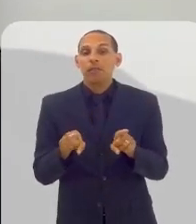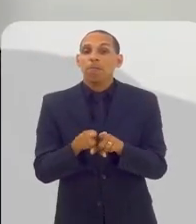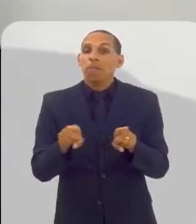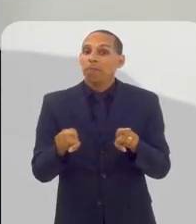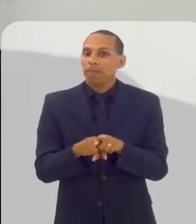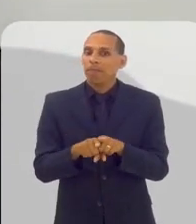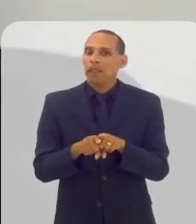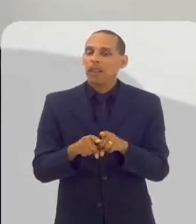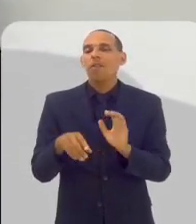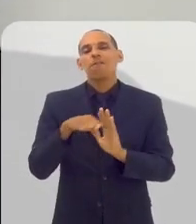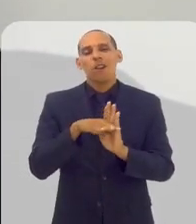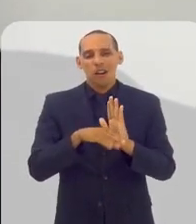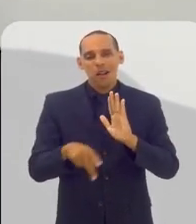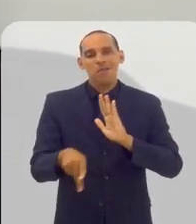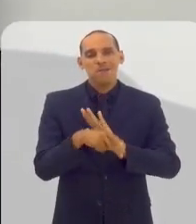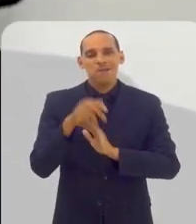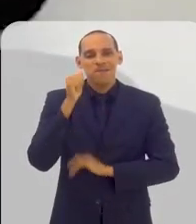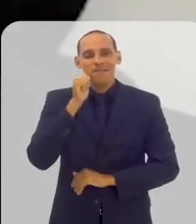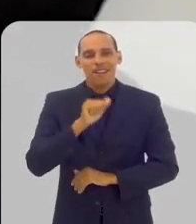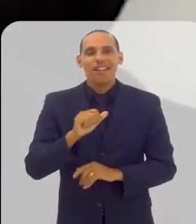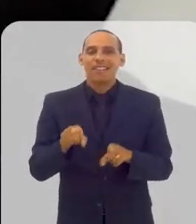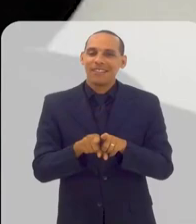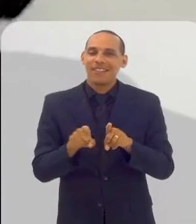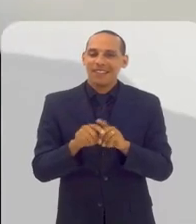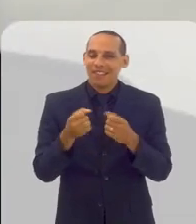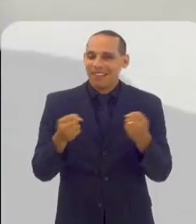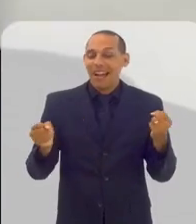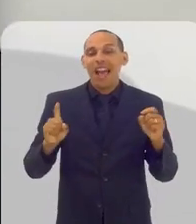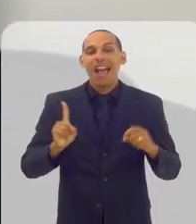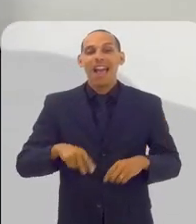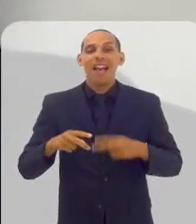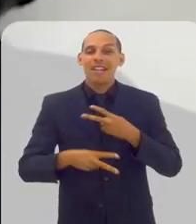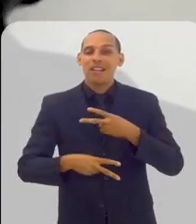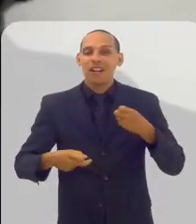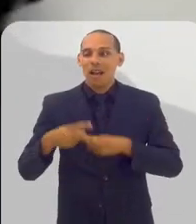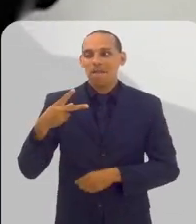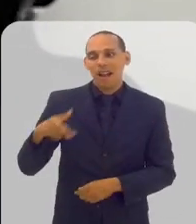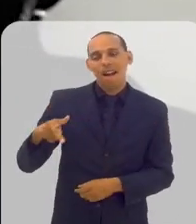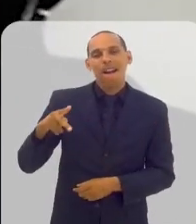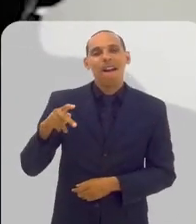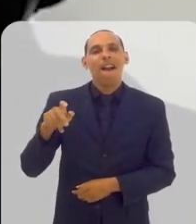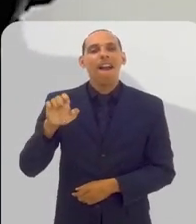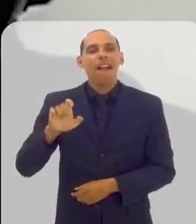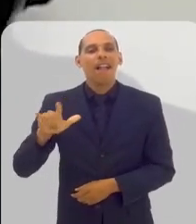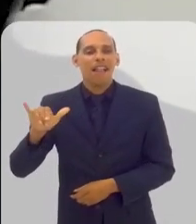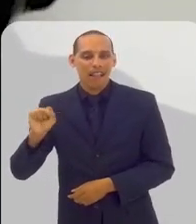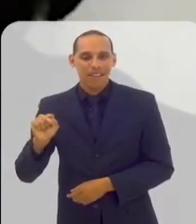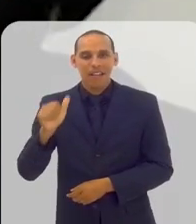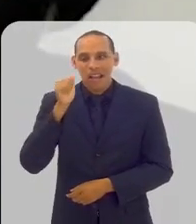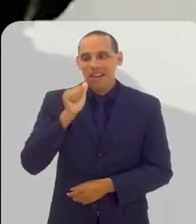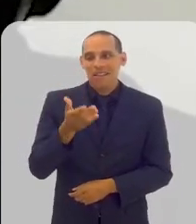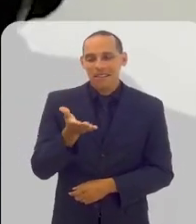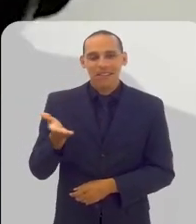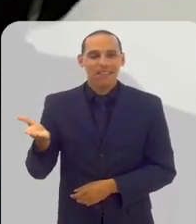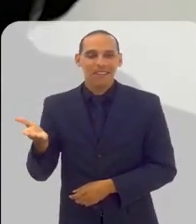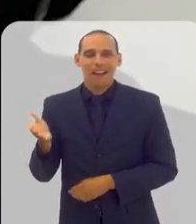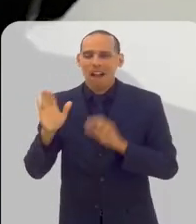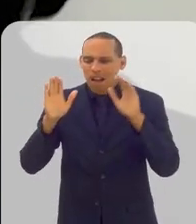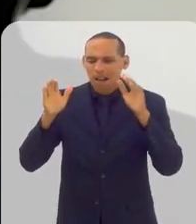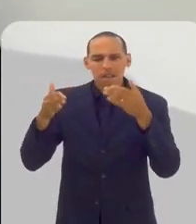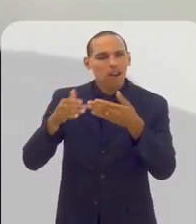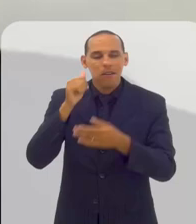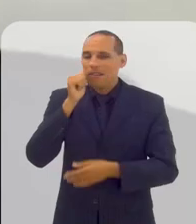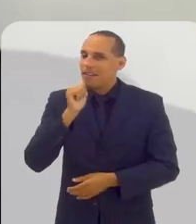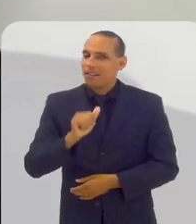possam ter inclusive um grande programa para as mulheres né temos lá o SEBRAE para elas você vai para elas é um